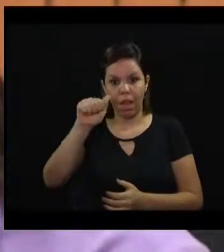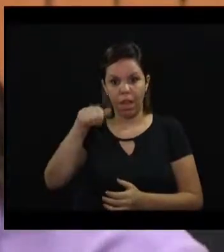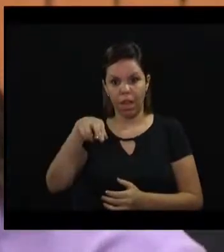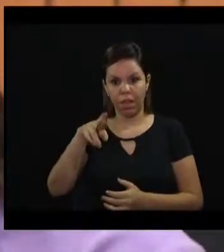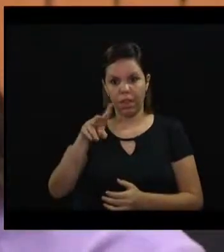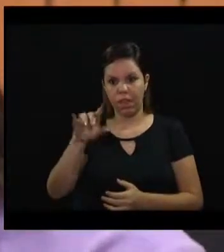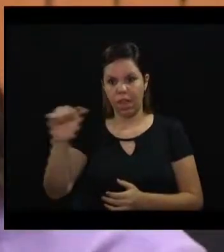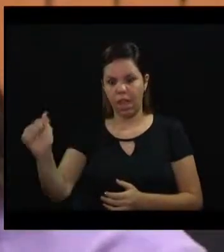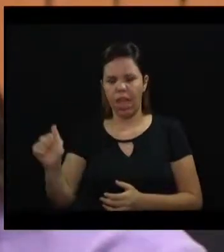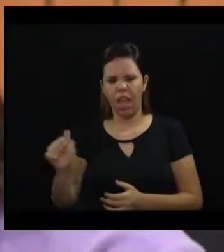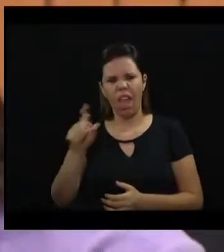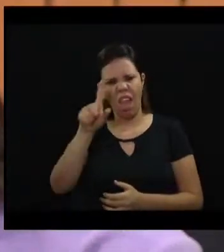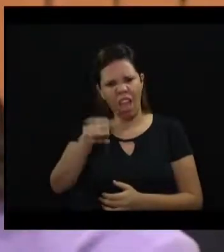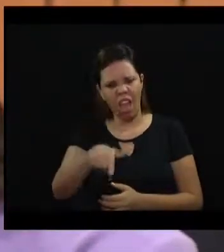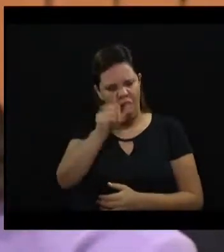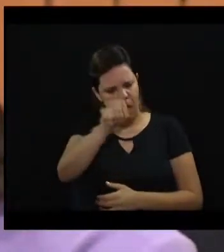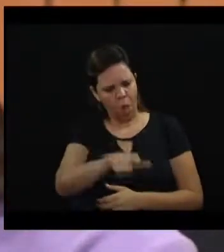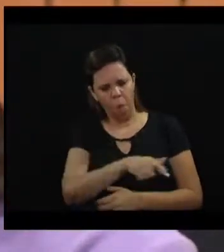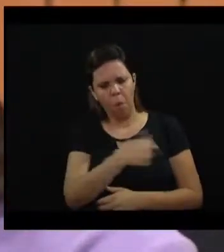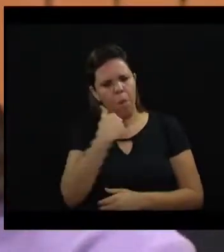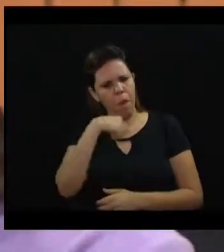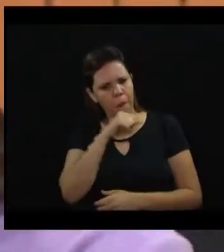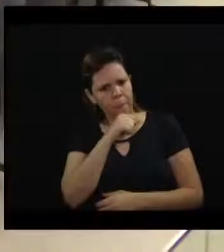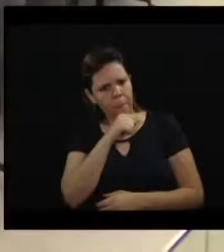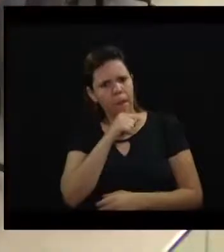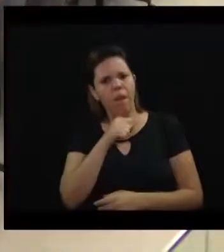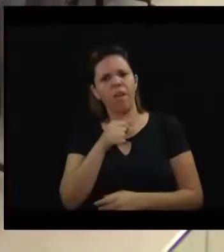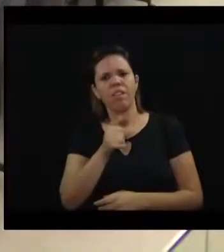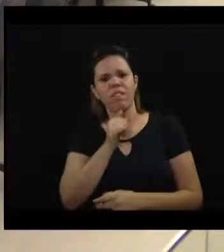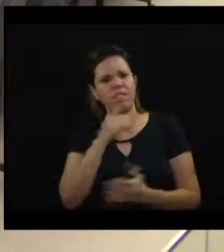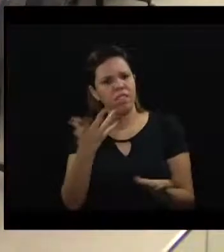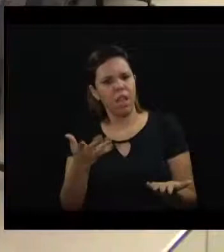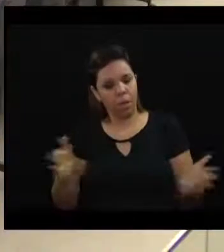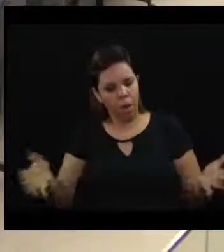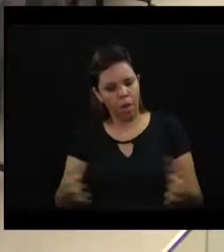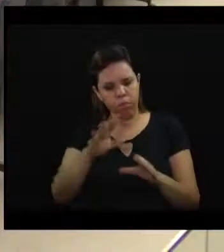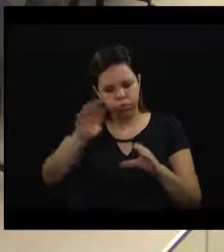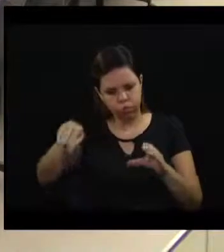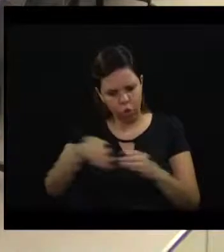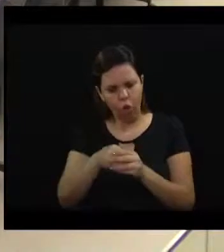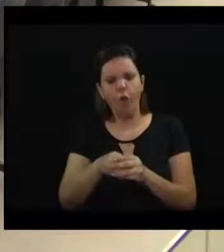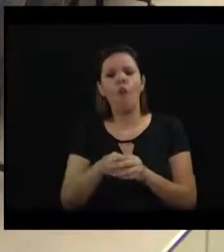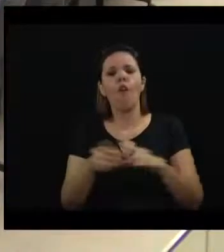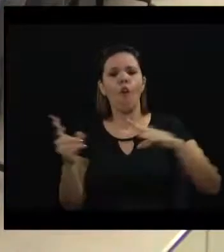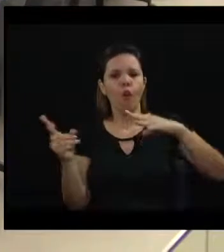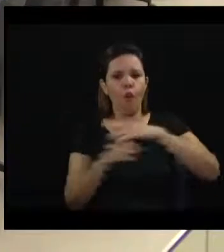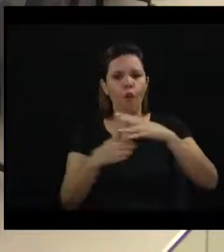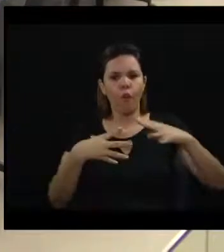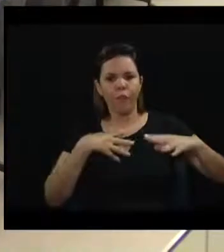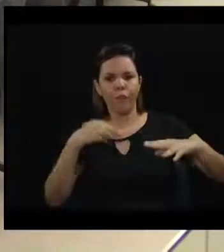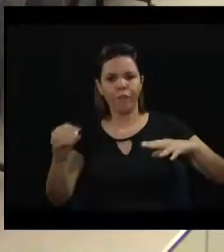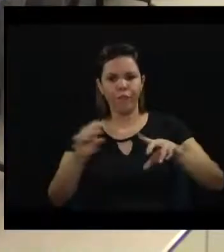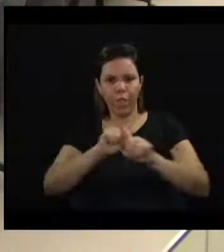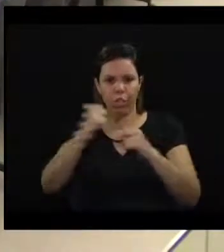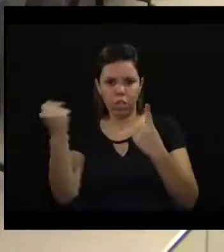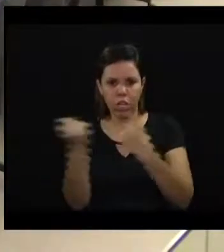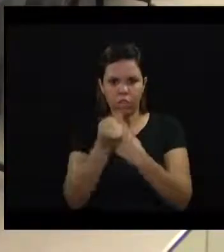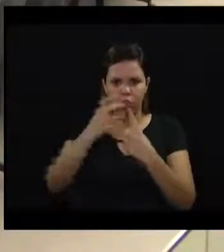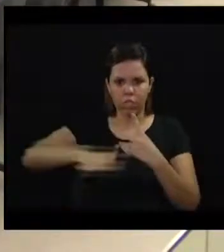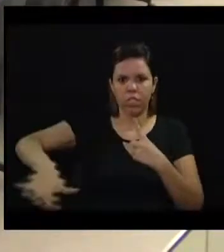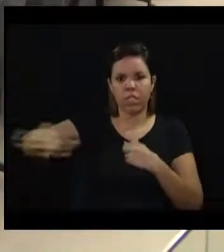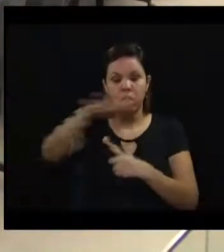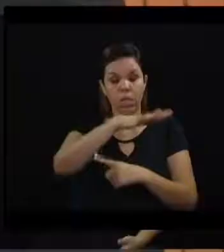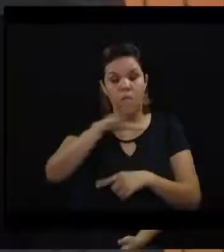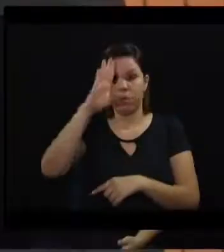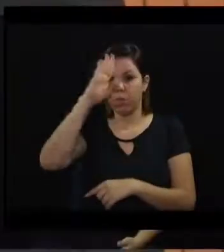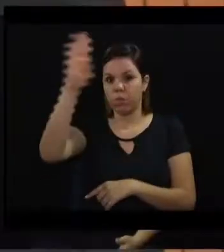que luta todos os dias para inserir o filho na sociedade, ajudando também outros pais a incluir os pequenos, principalmente no